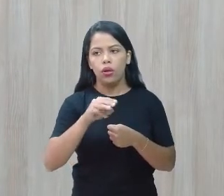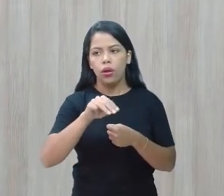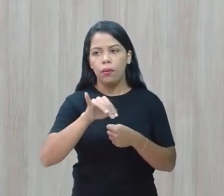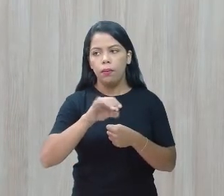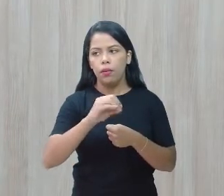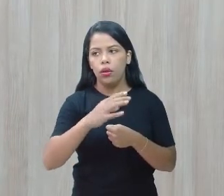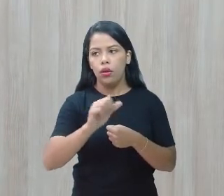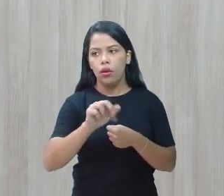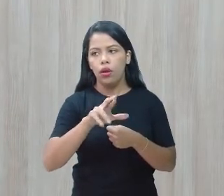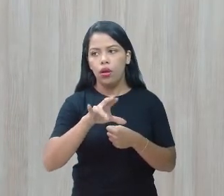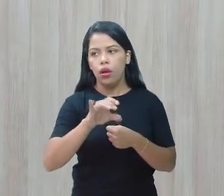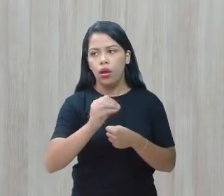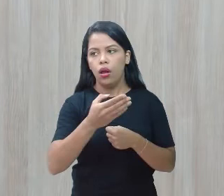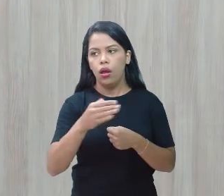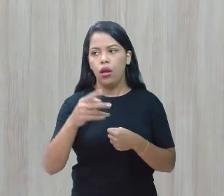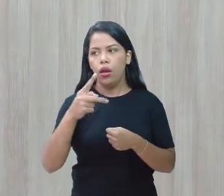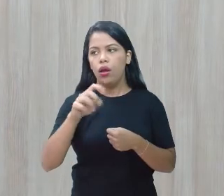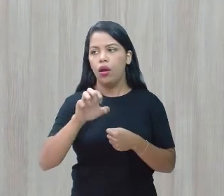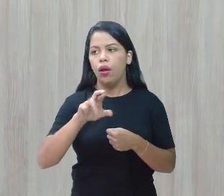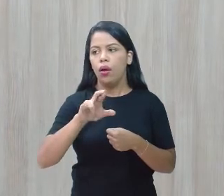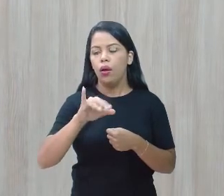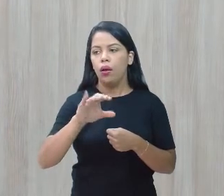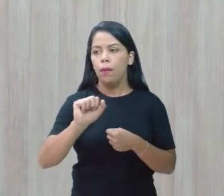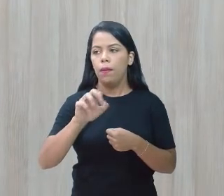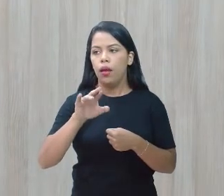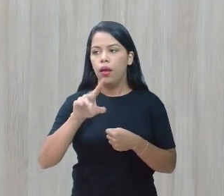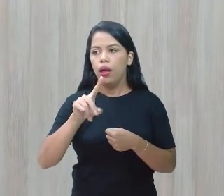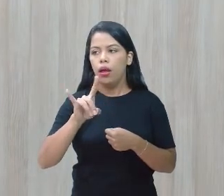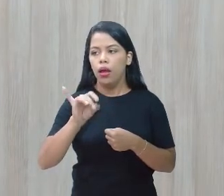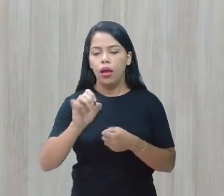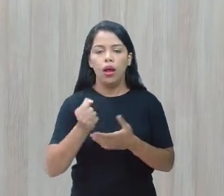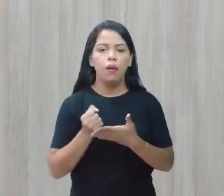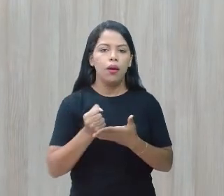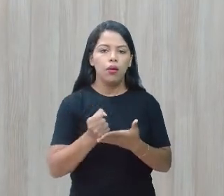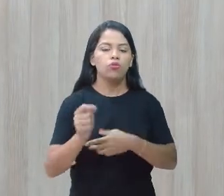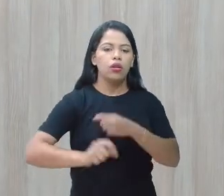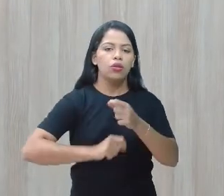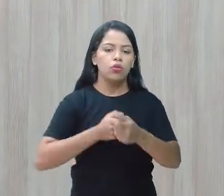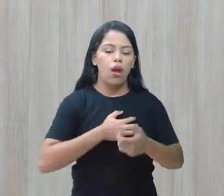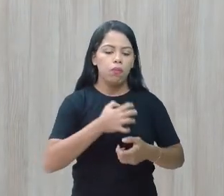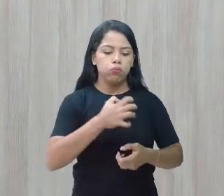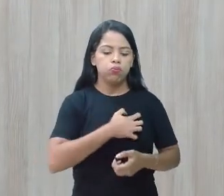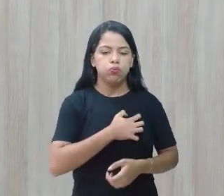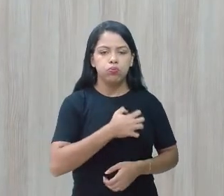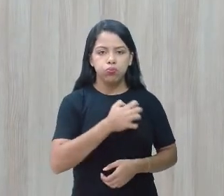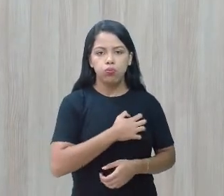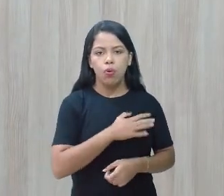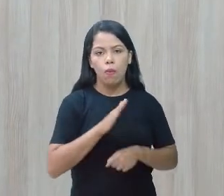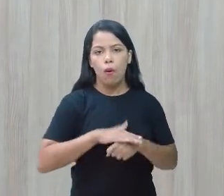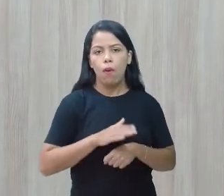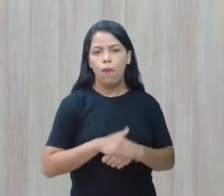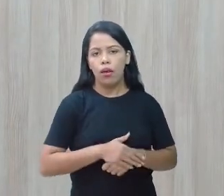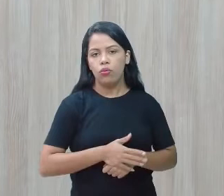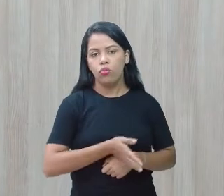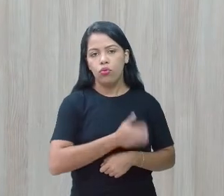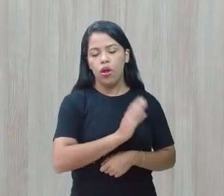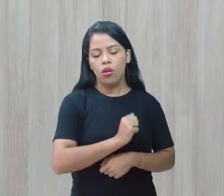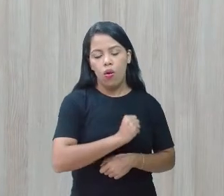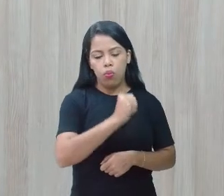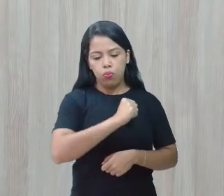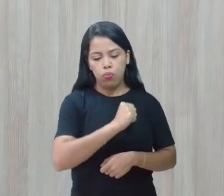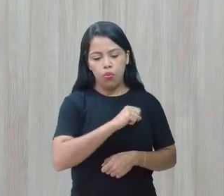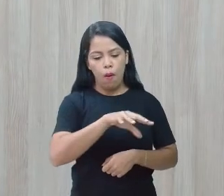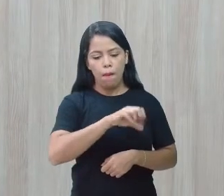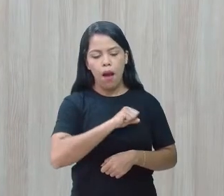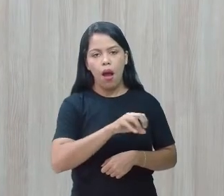sua função para ajudar aí nesse bombeamento, nesse momento em que o coração começa a